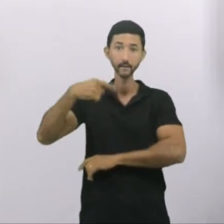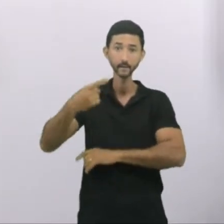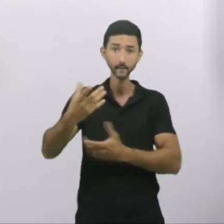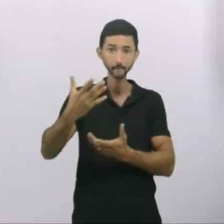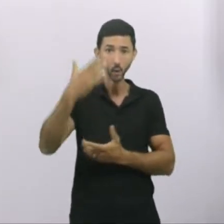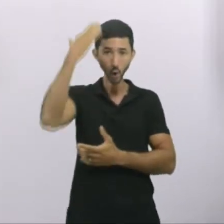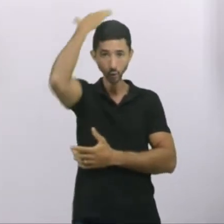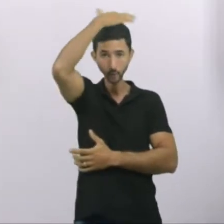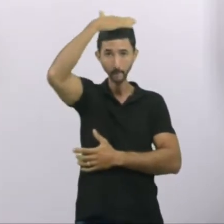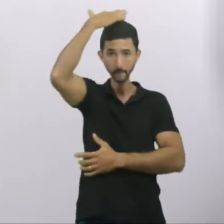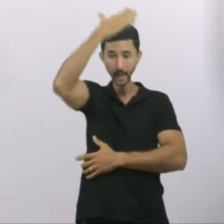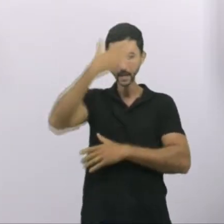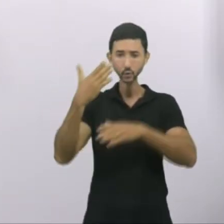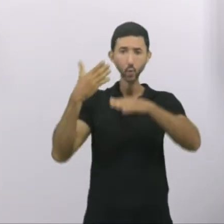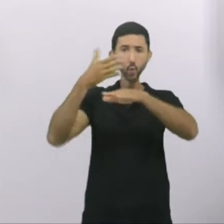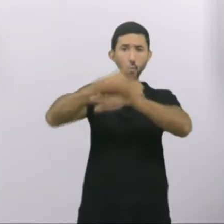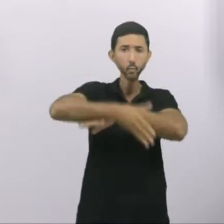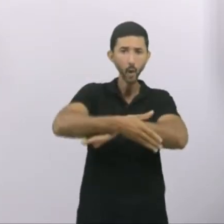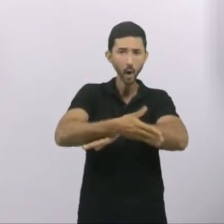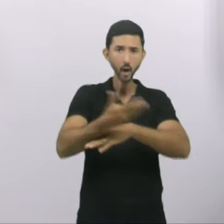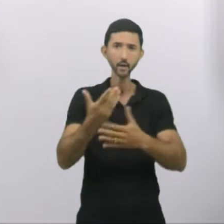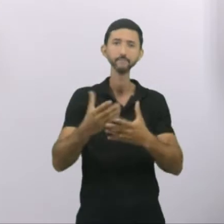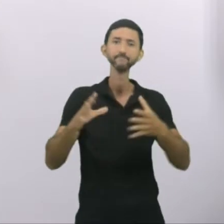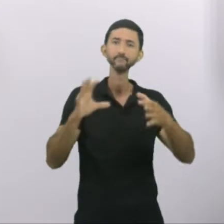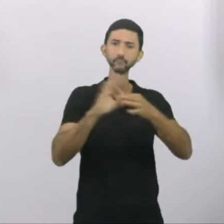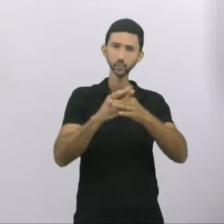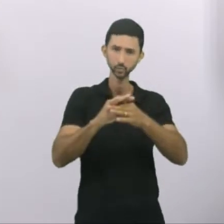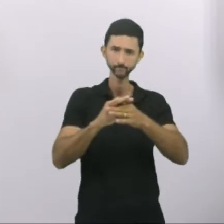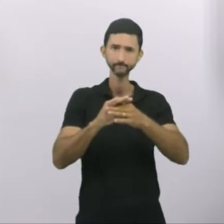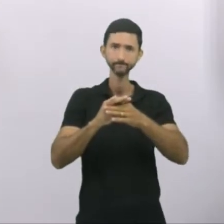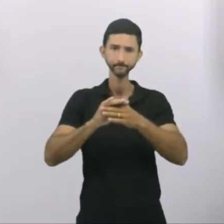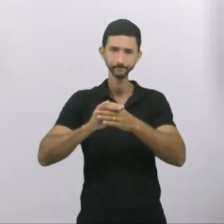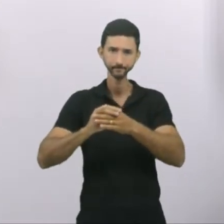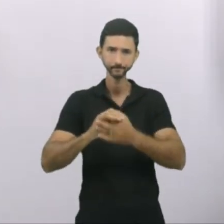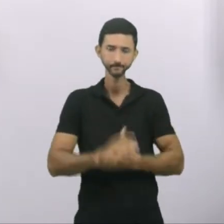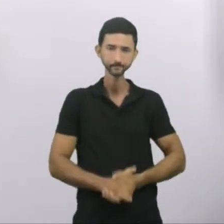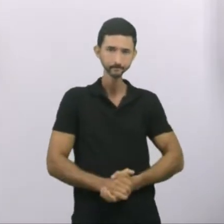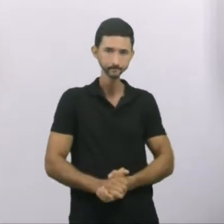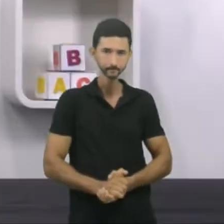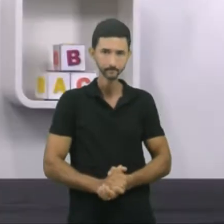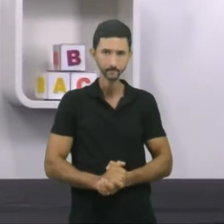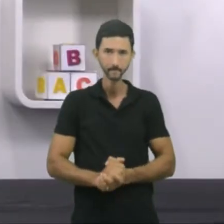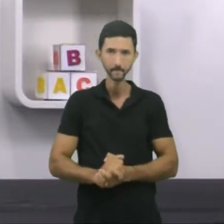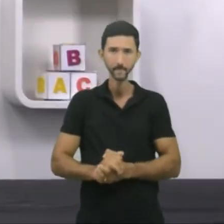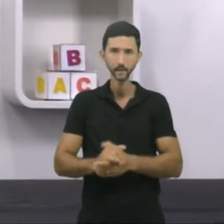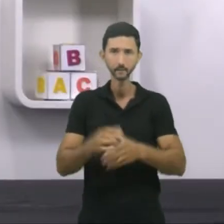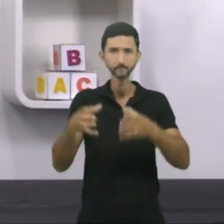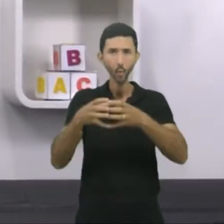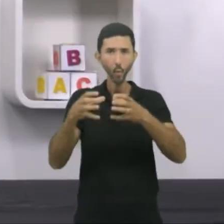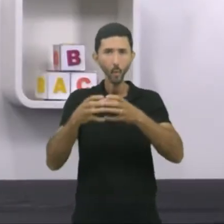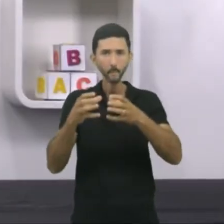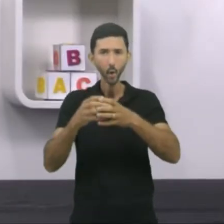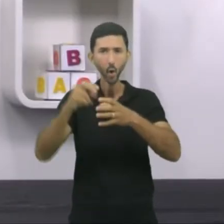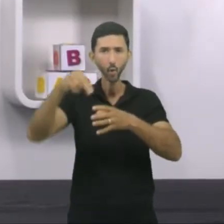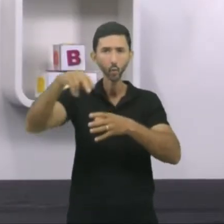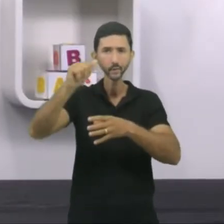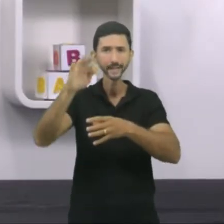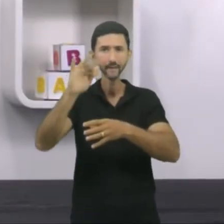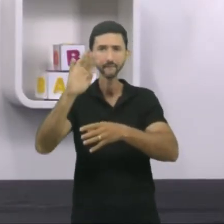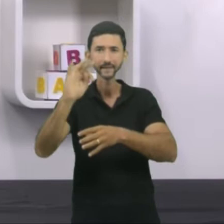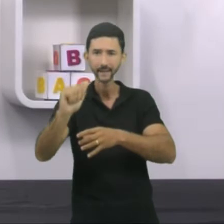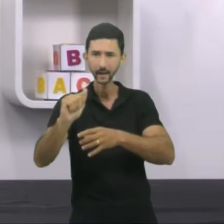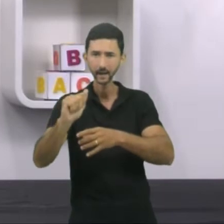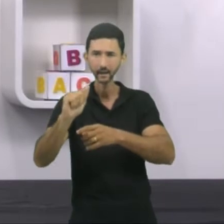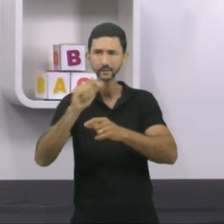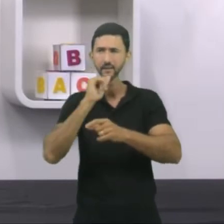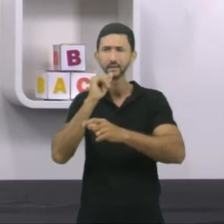México entra nessa associação. O NAFTA, ele surge inicialmente